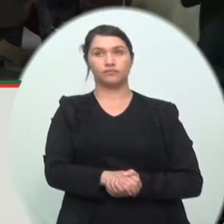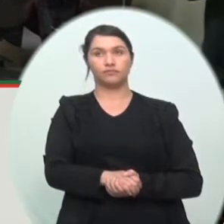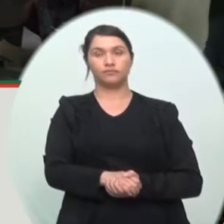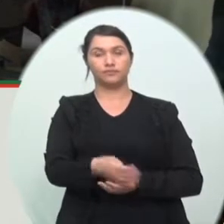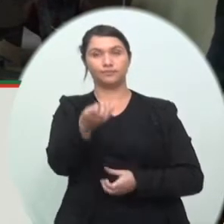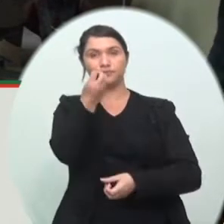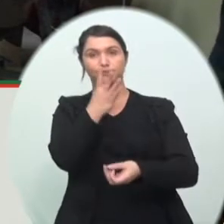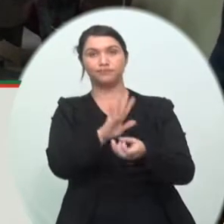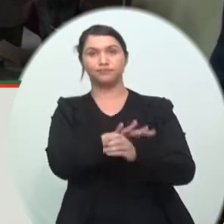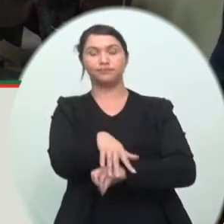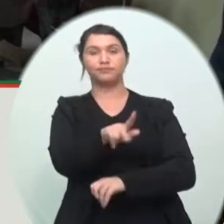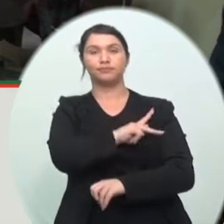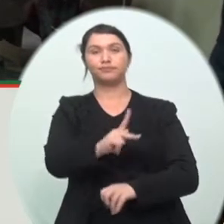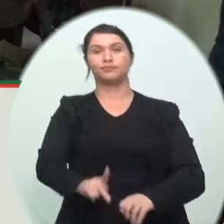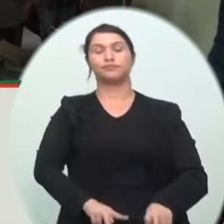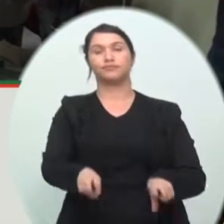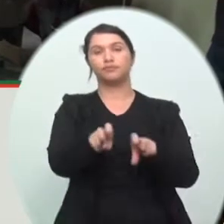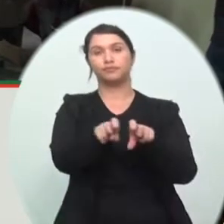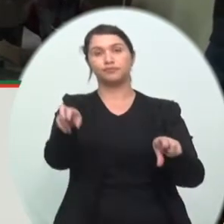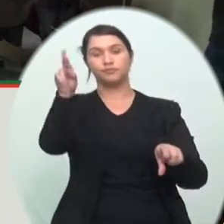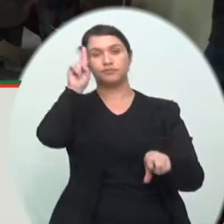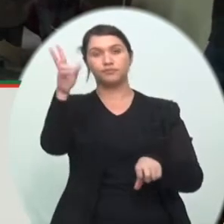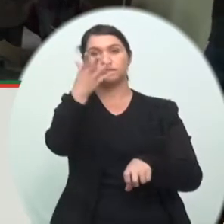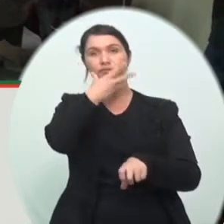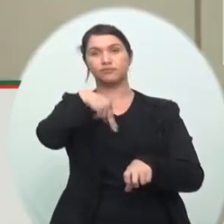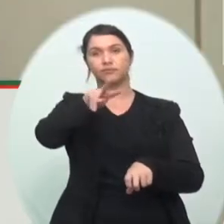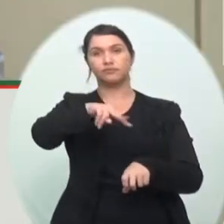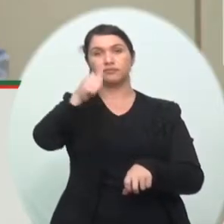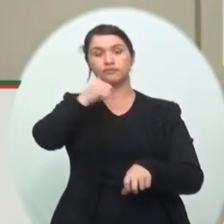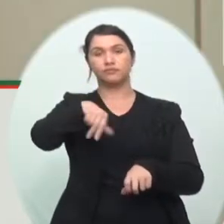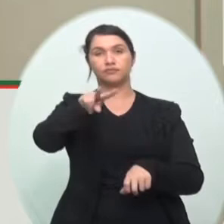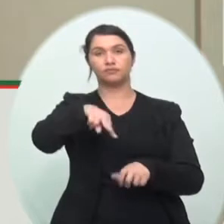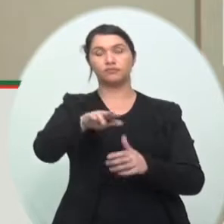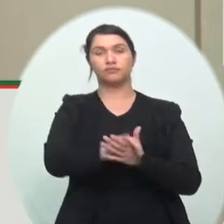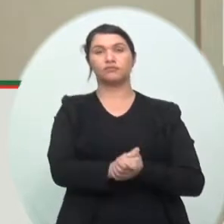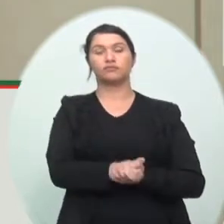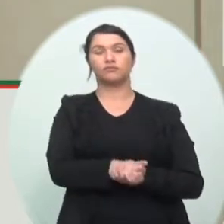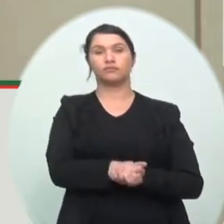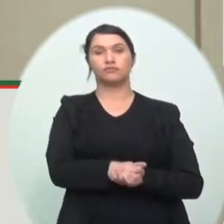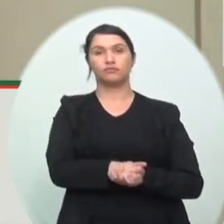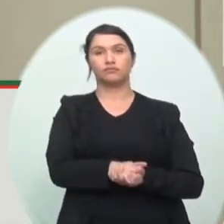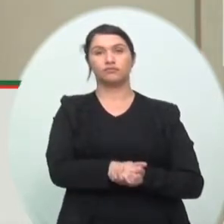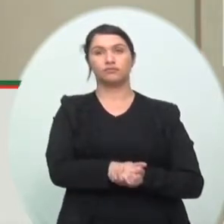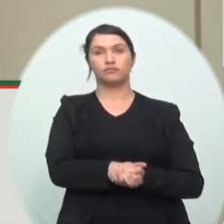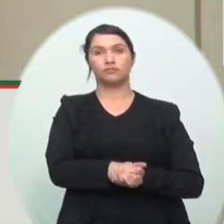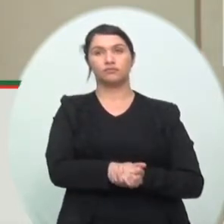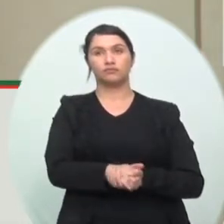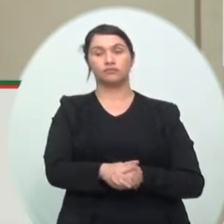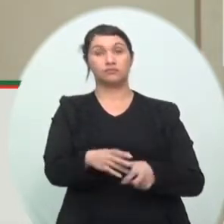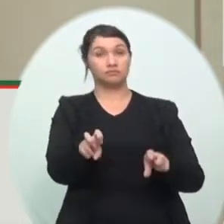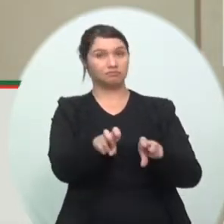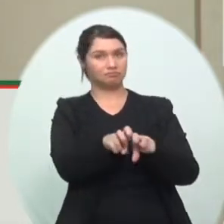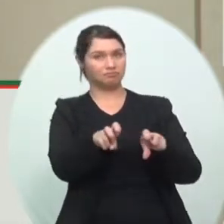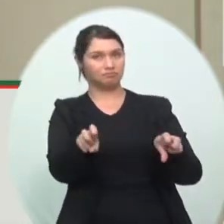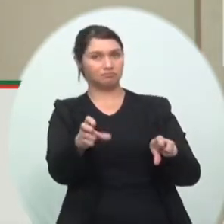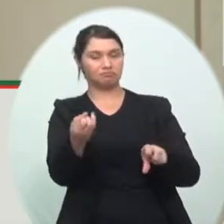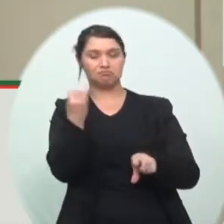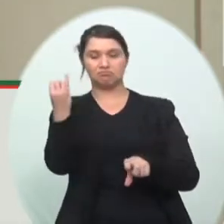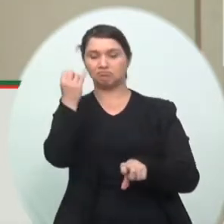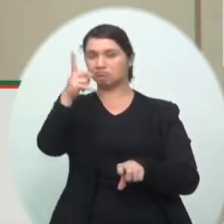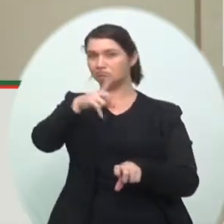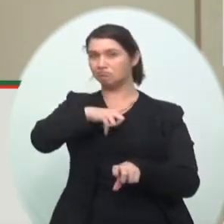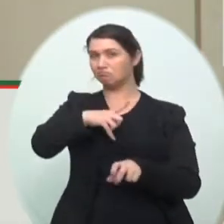Boa noite, senhor presidente, mesa, vereadores e vereadoras. Essa mesa nobre que nós temos hoje na nossa casa, que